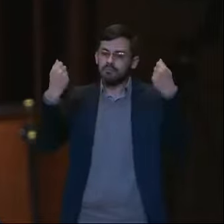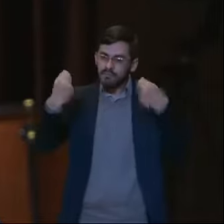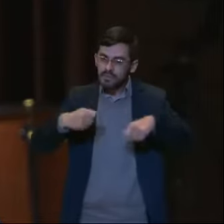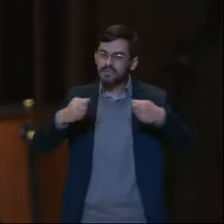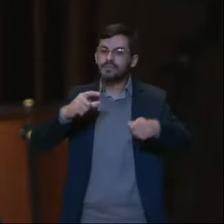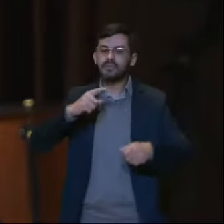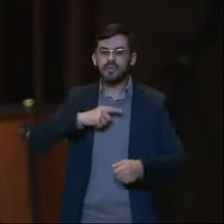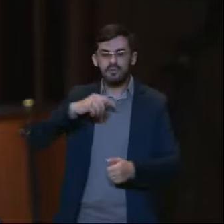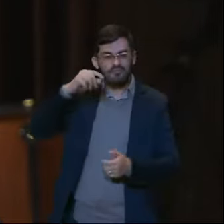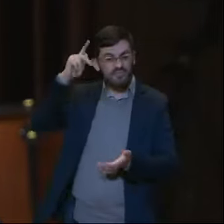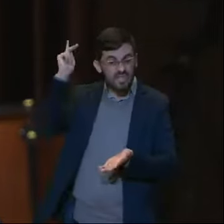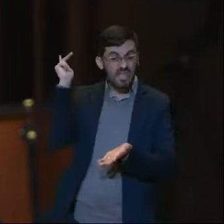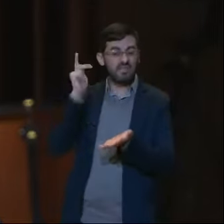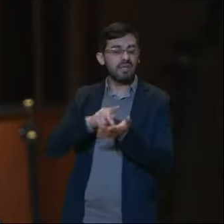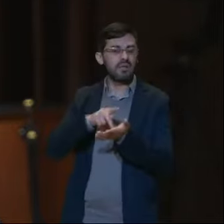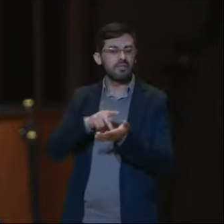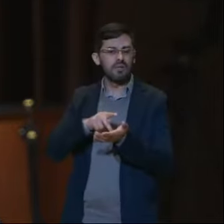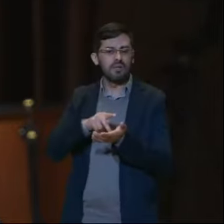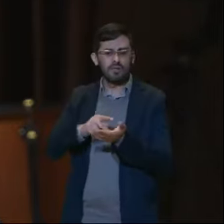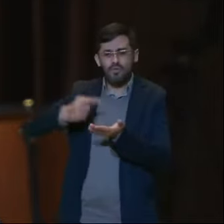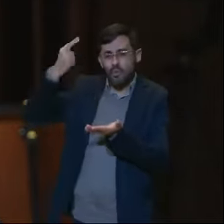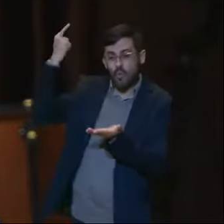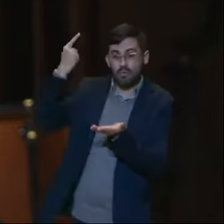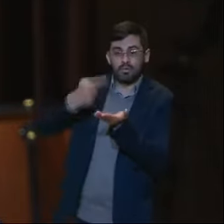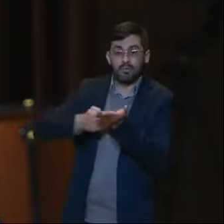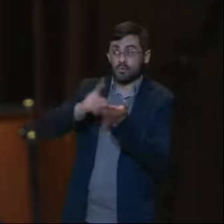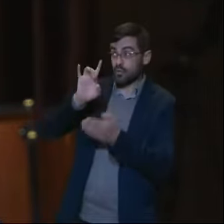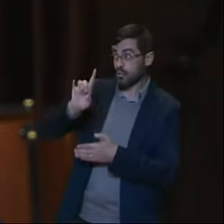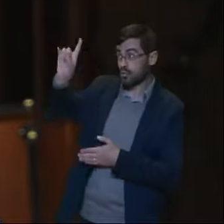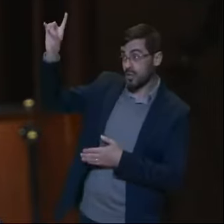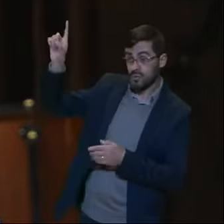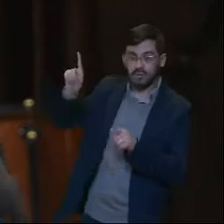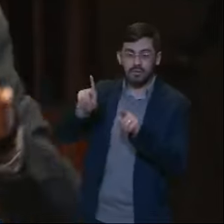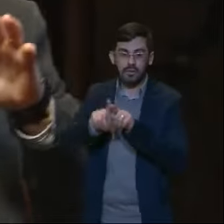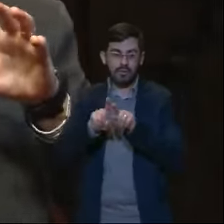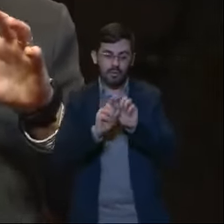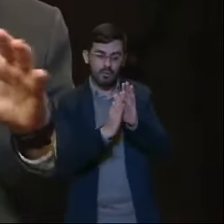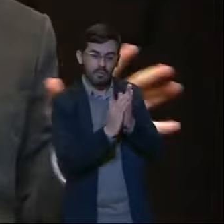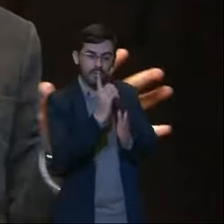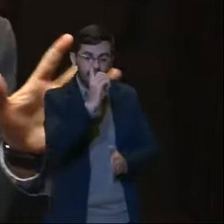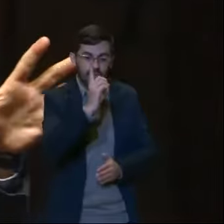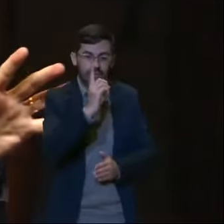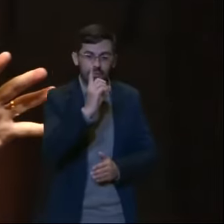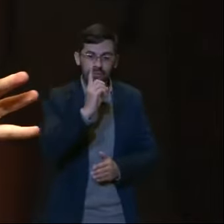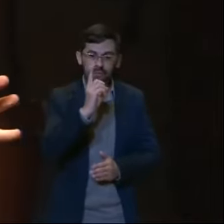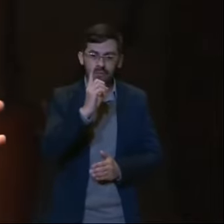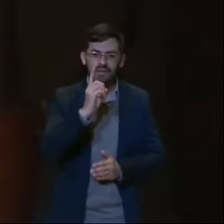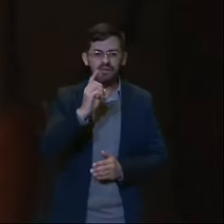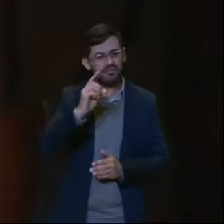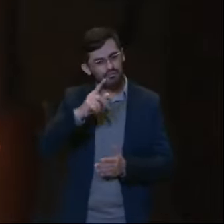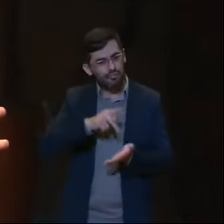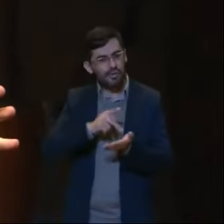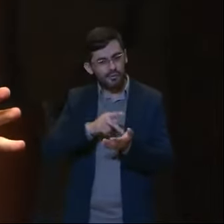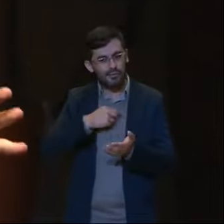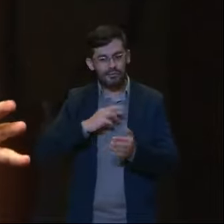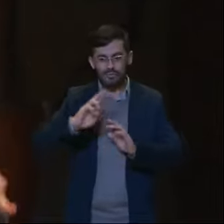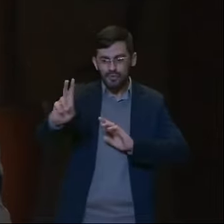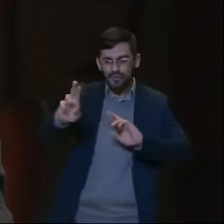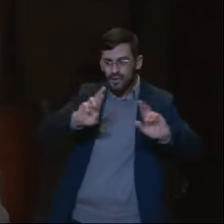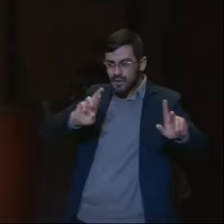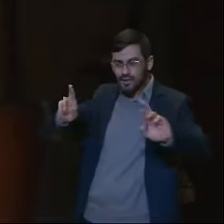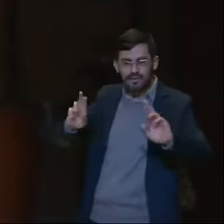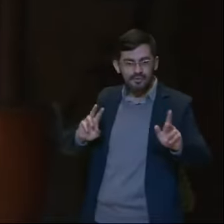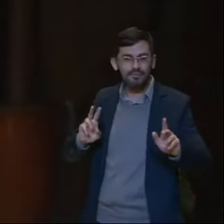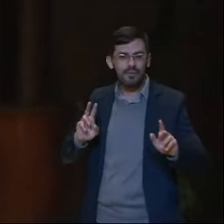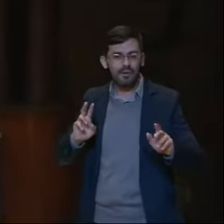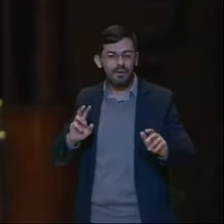um sincero comprometimento com Deus e com a sua palavra. E por mais que nós sejamos totalmente diferentes um do outro, é muito